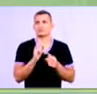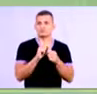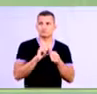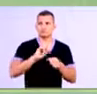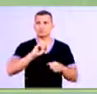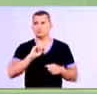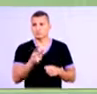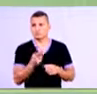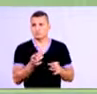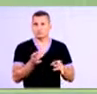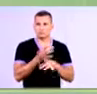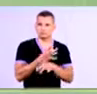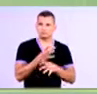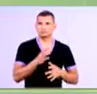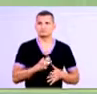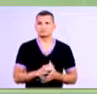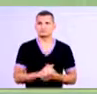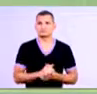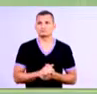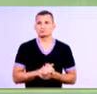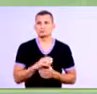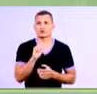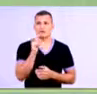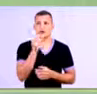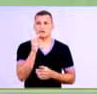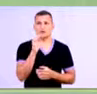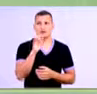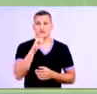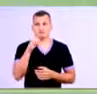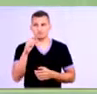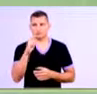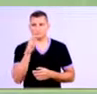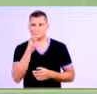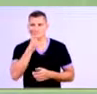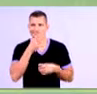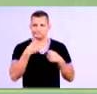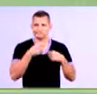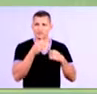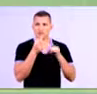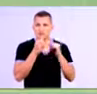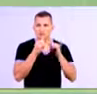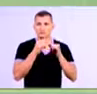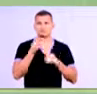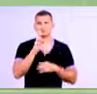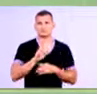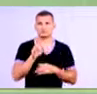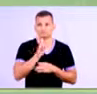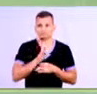completada. Ações demoradas devem ser informadas ao usuário.